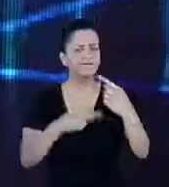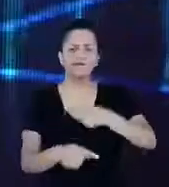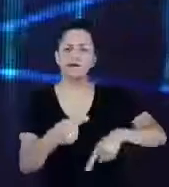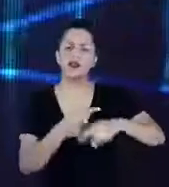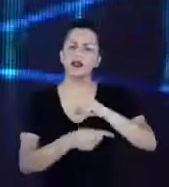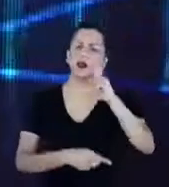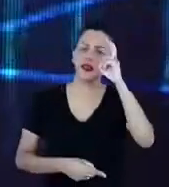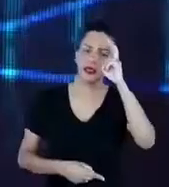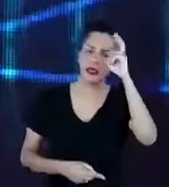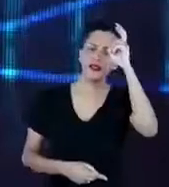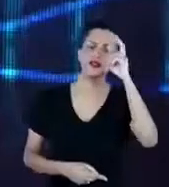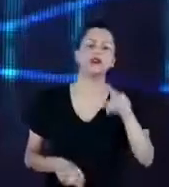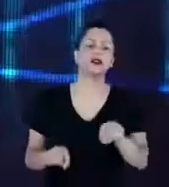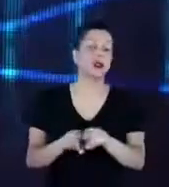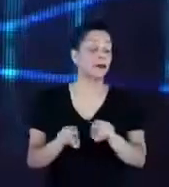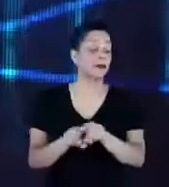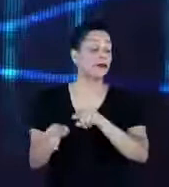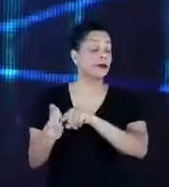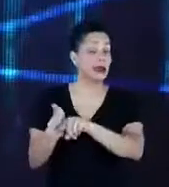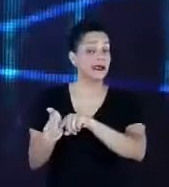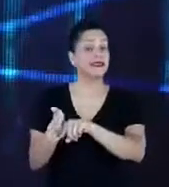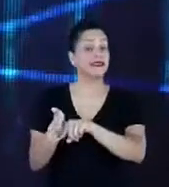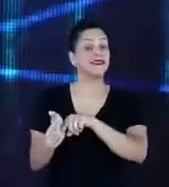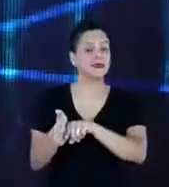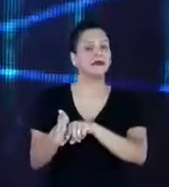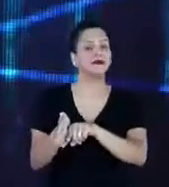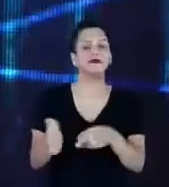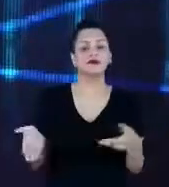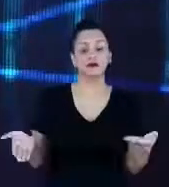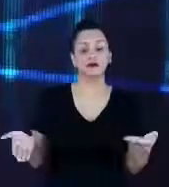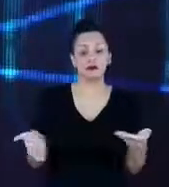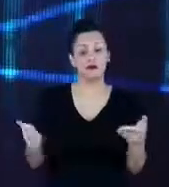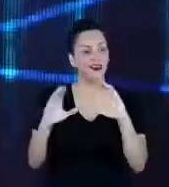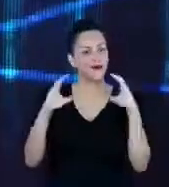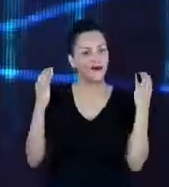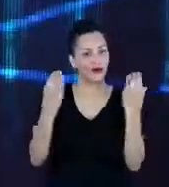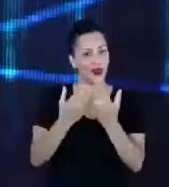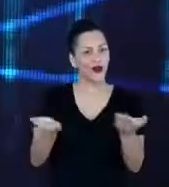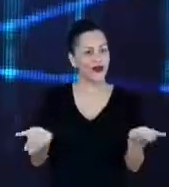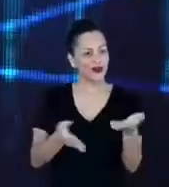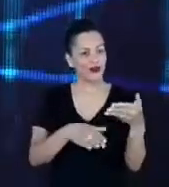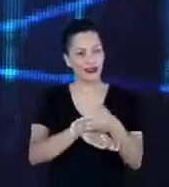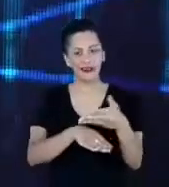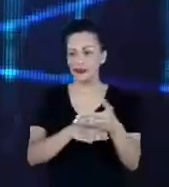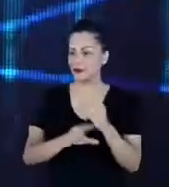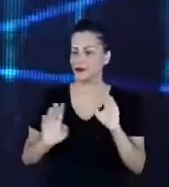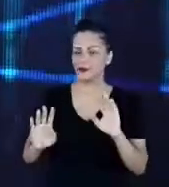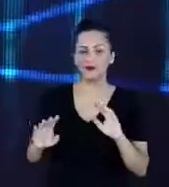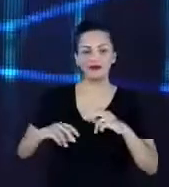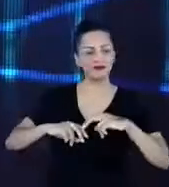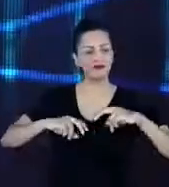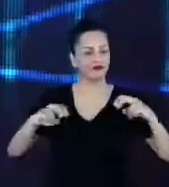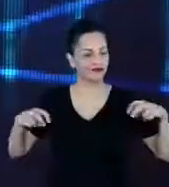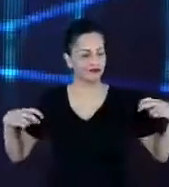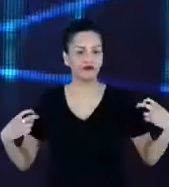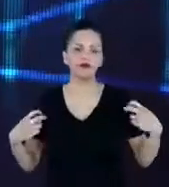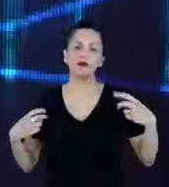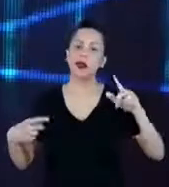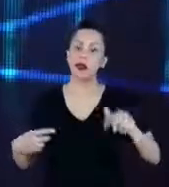inteligência, estudo. E esses fóruns que nós estamos participando hoje aqui são berços ricos para essas